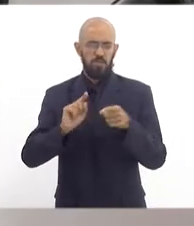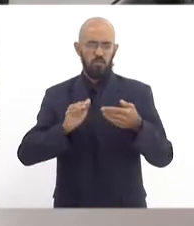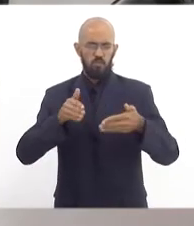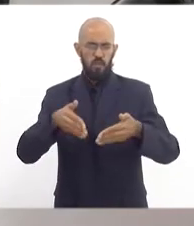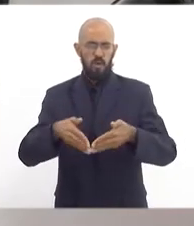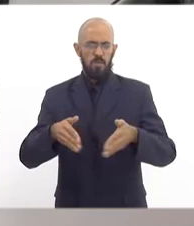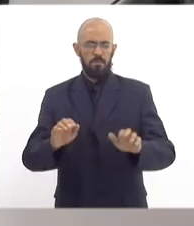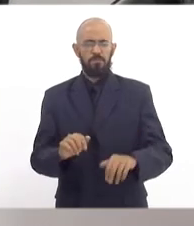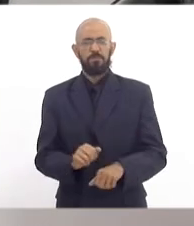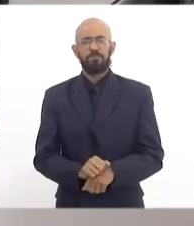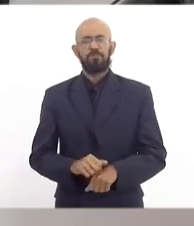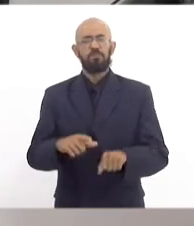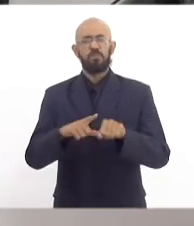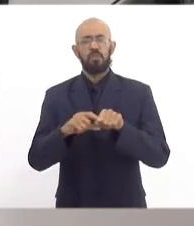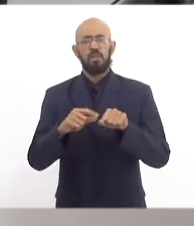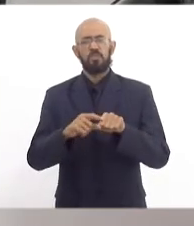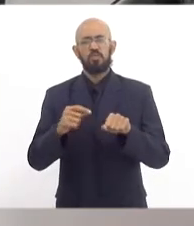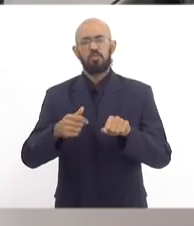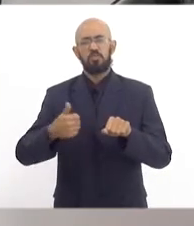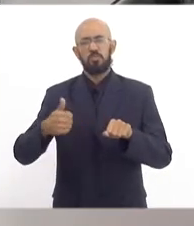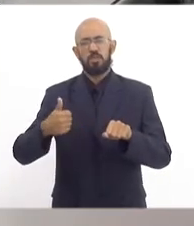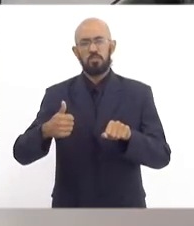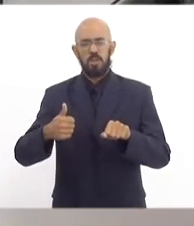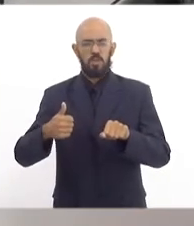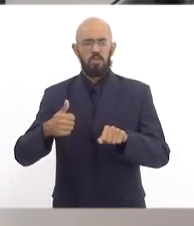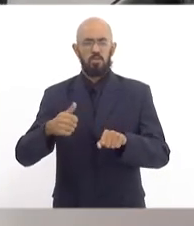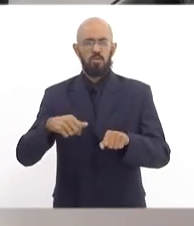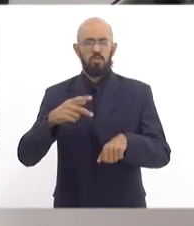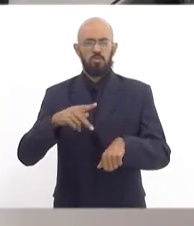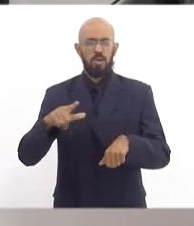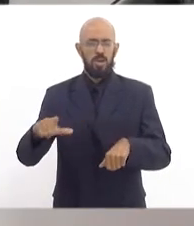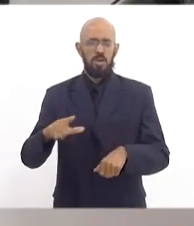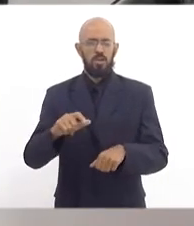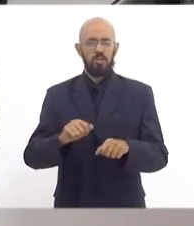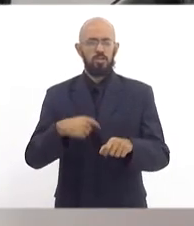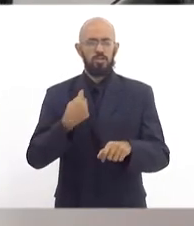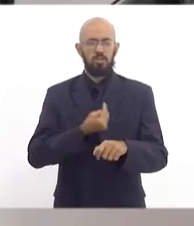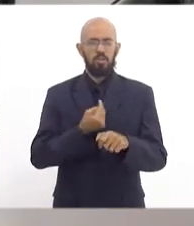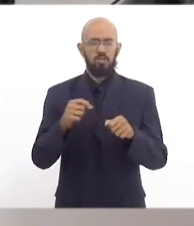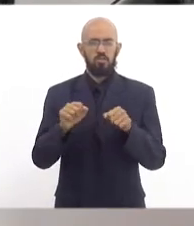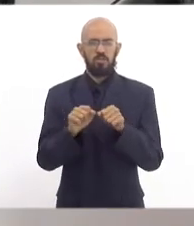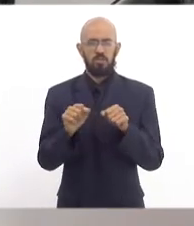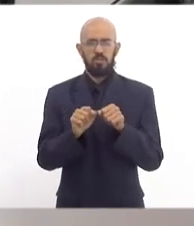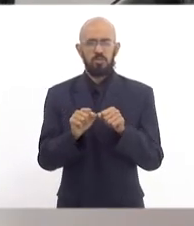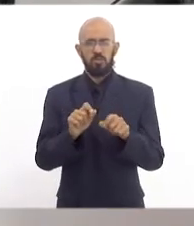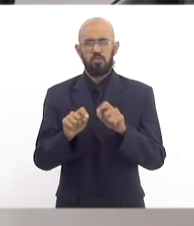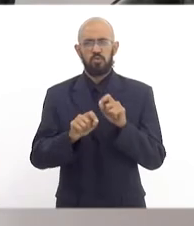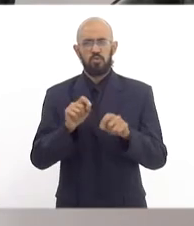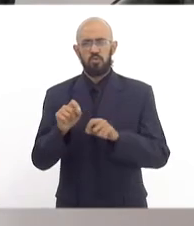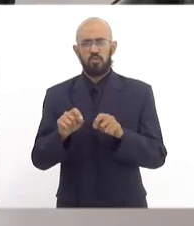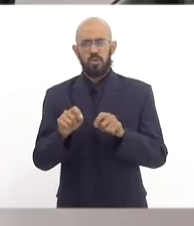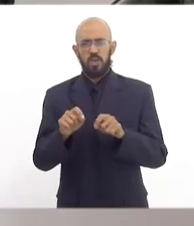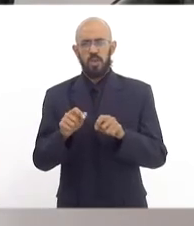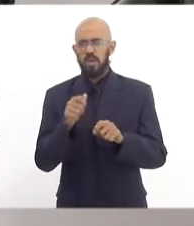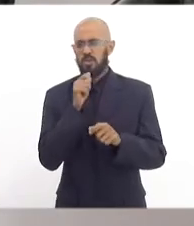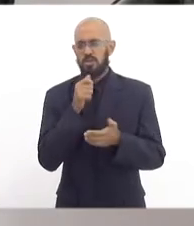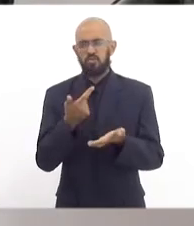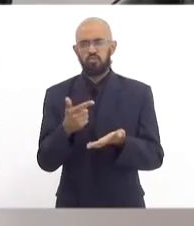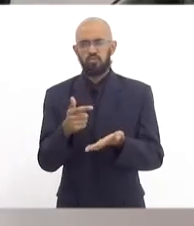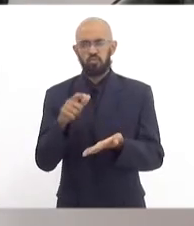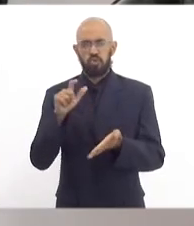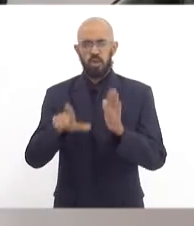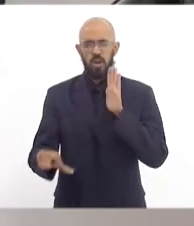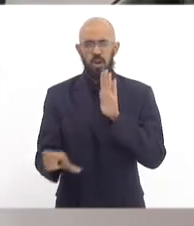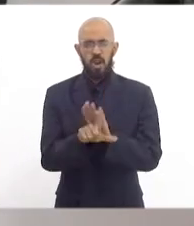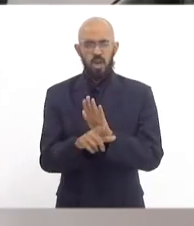artigo 1º do projeto de lei nós fizemos questão que não tinha na legislação anterior